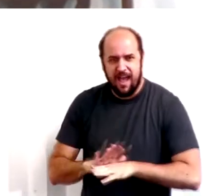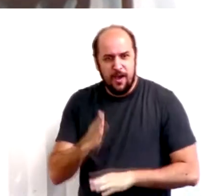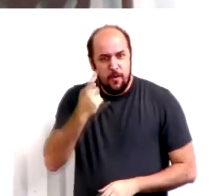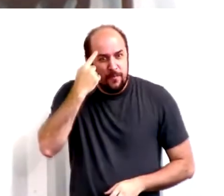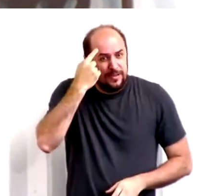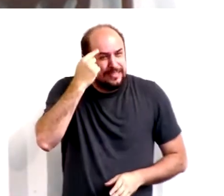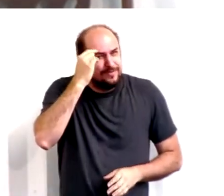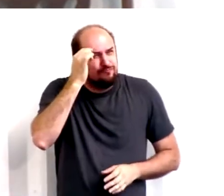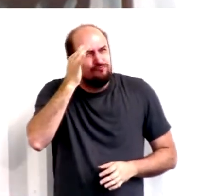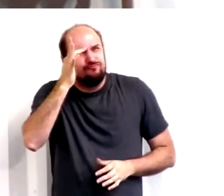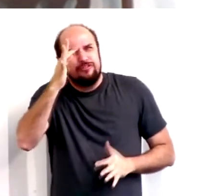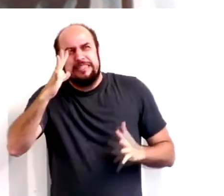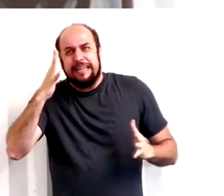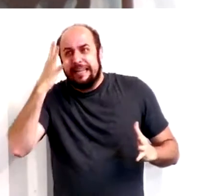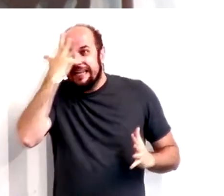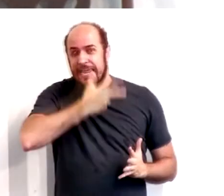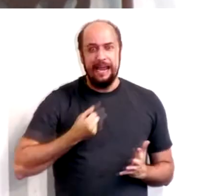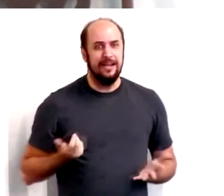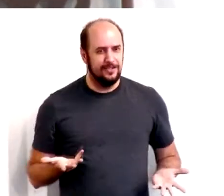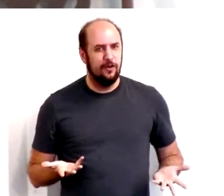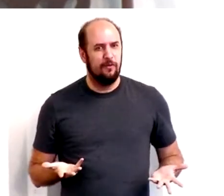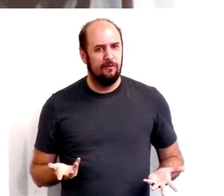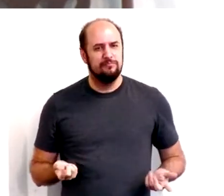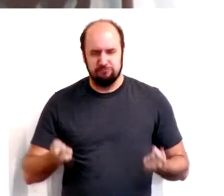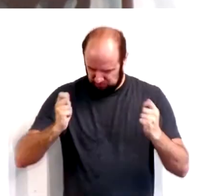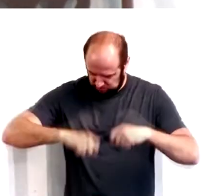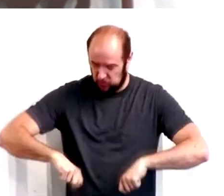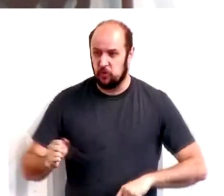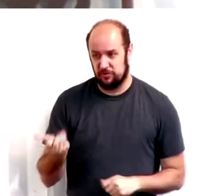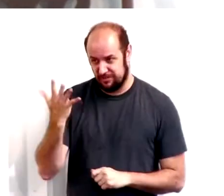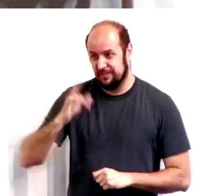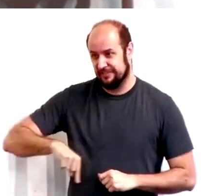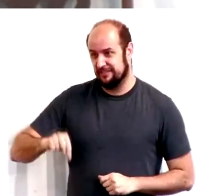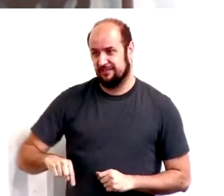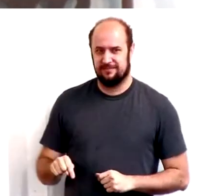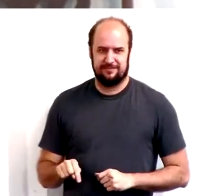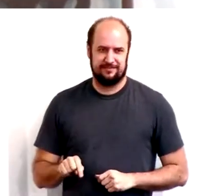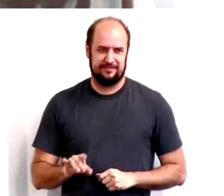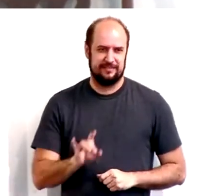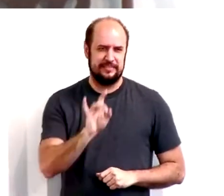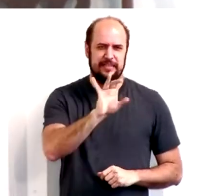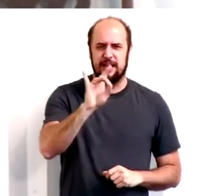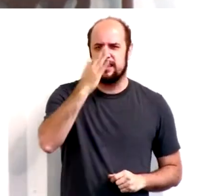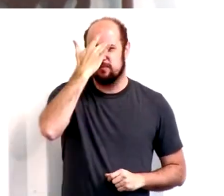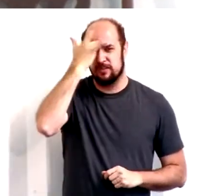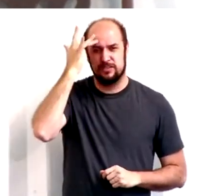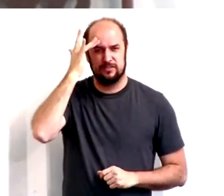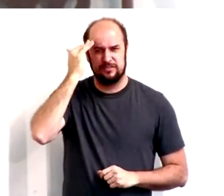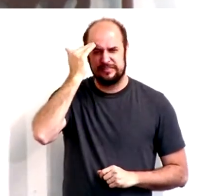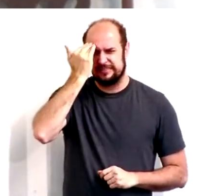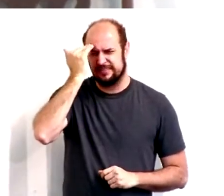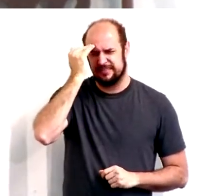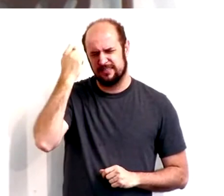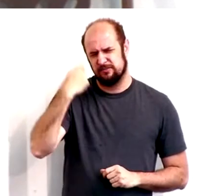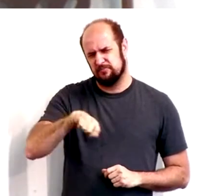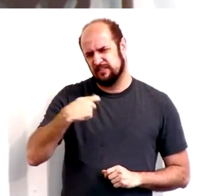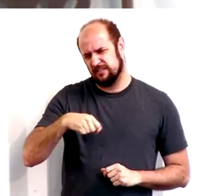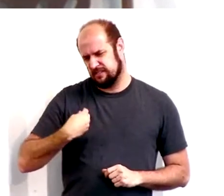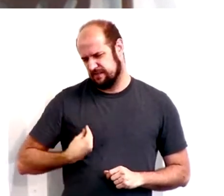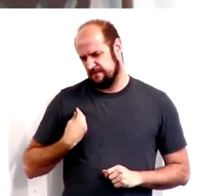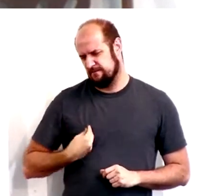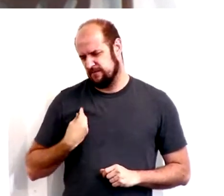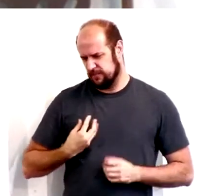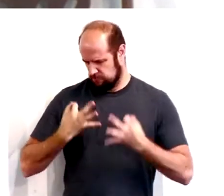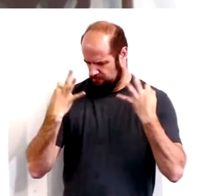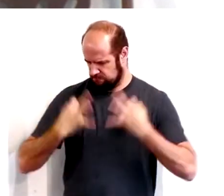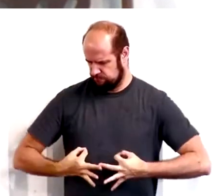lindo. E isso pode acontecer. Basta você entender que você tem que viver de modo